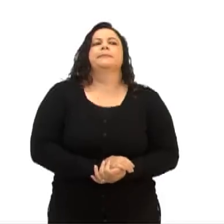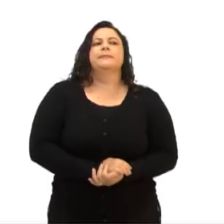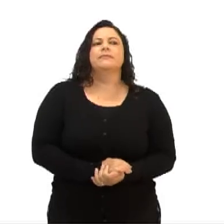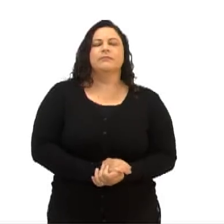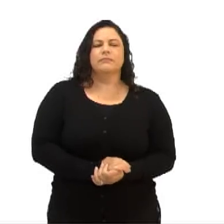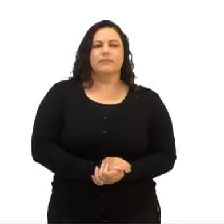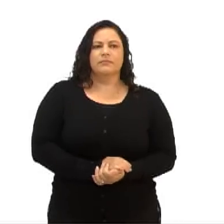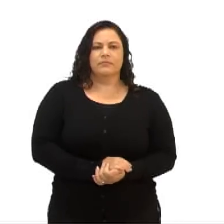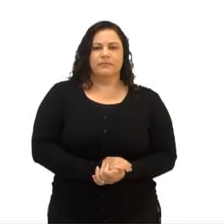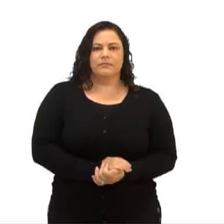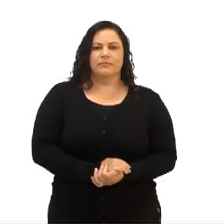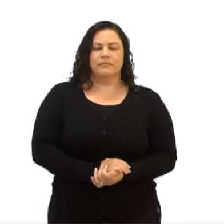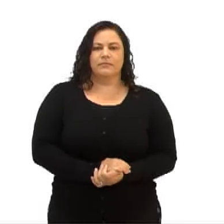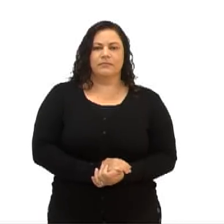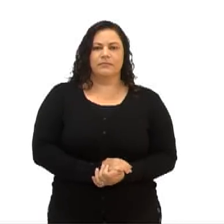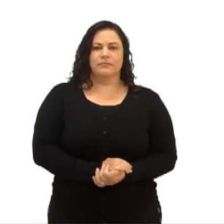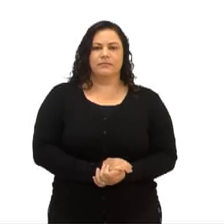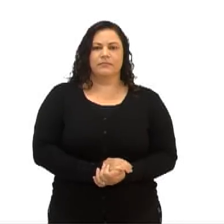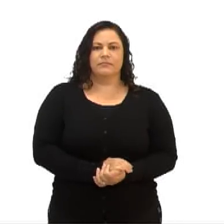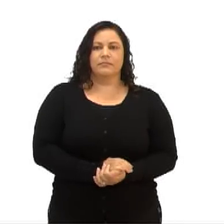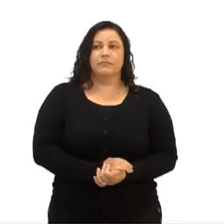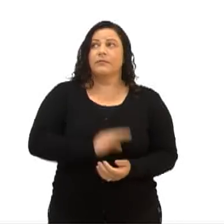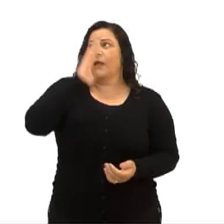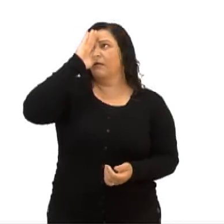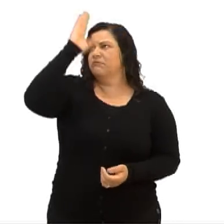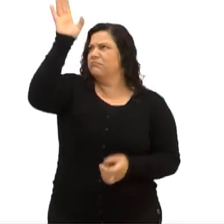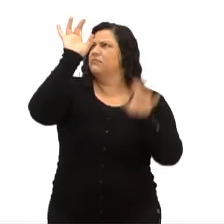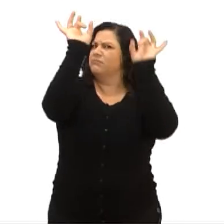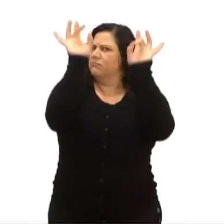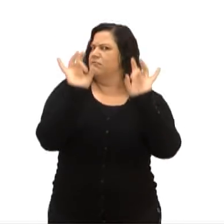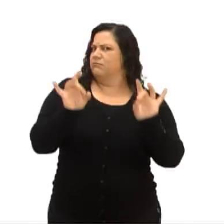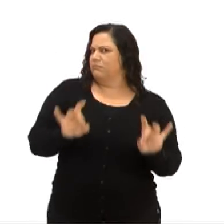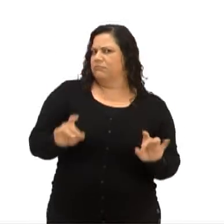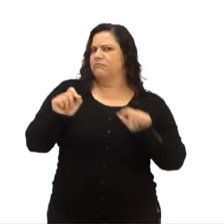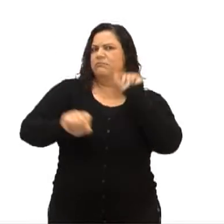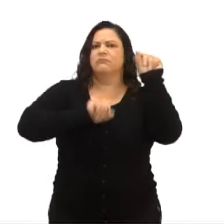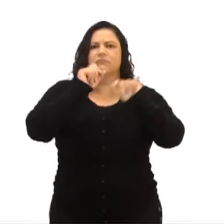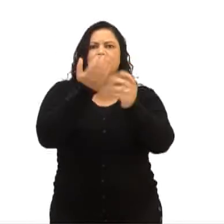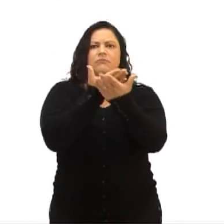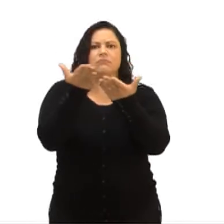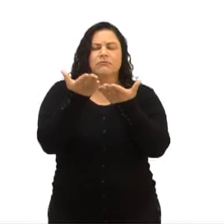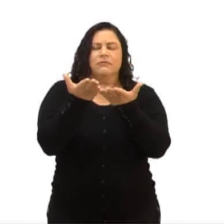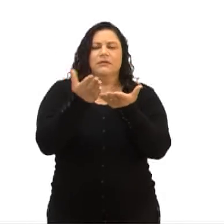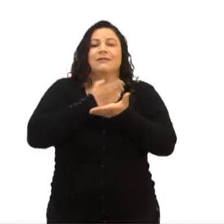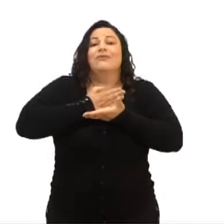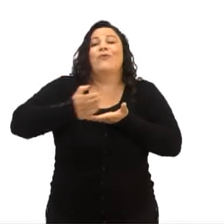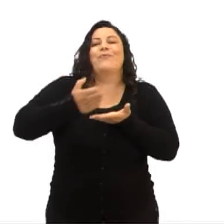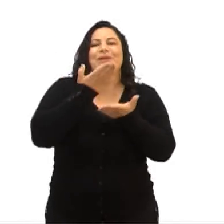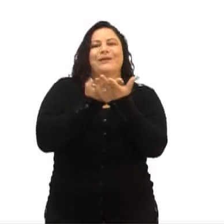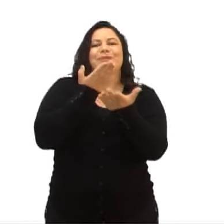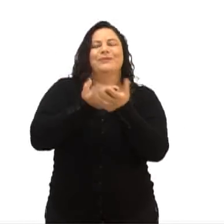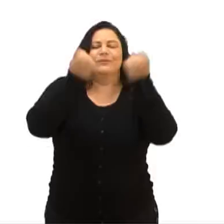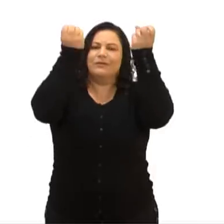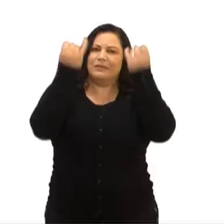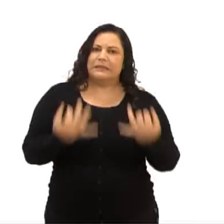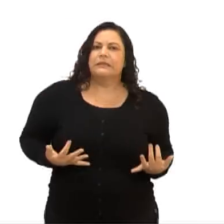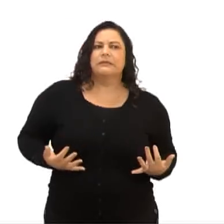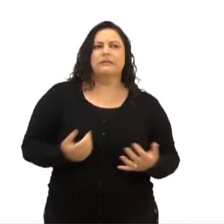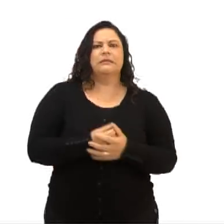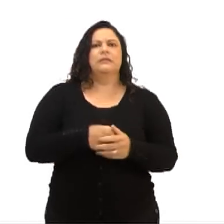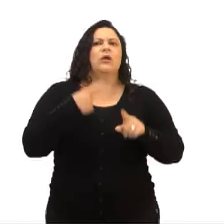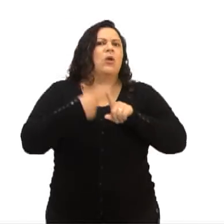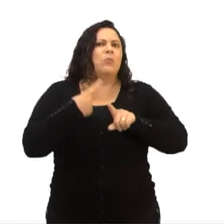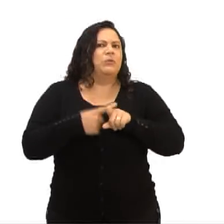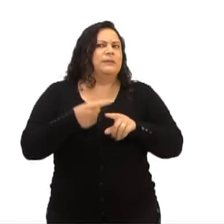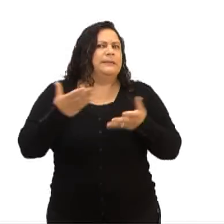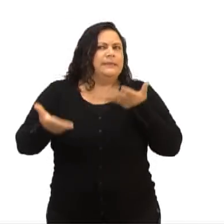Então, agora, olha só. Denominações especiais. Por que eu comecei a falar disso aqui? Porque começa a ficar mais